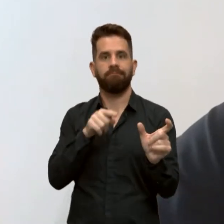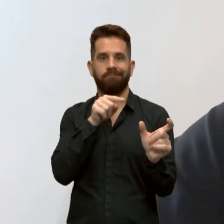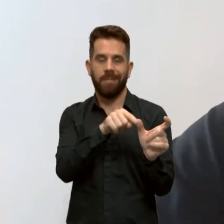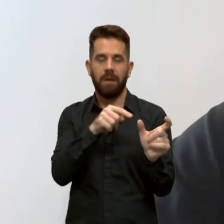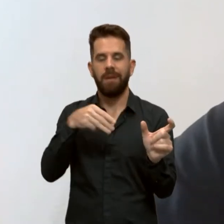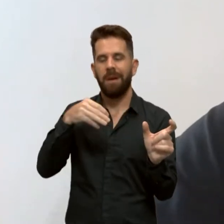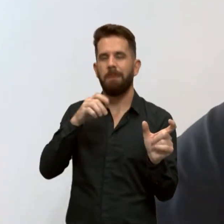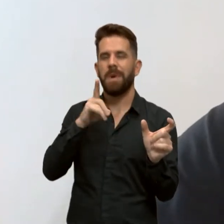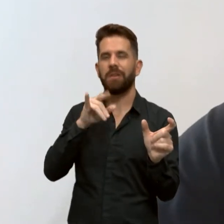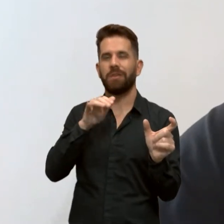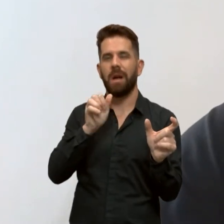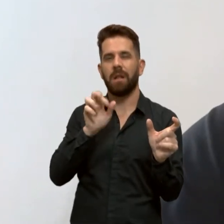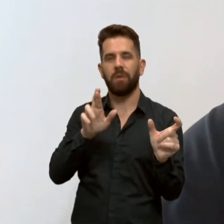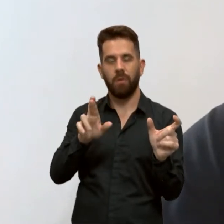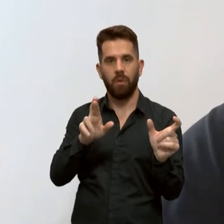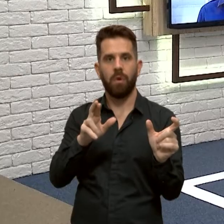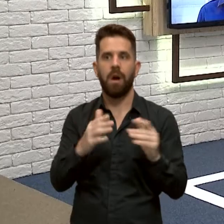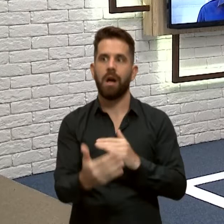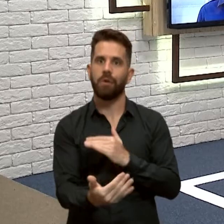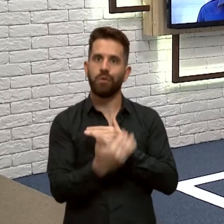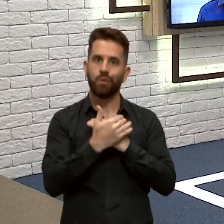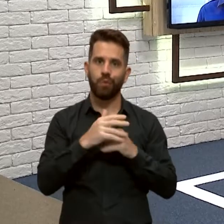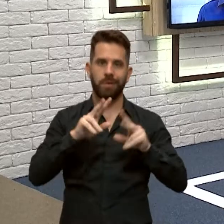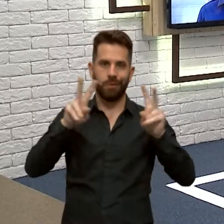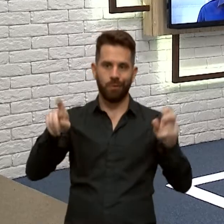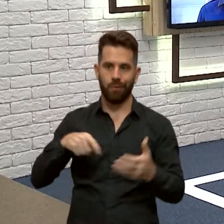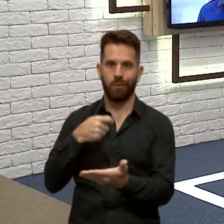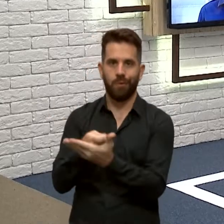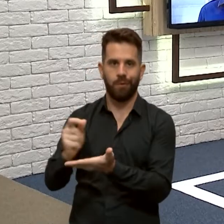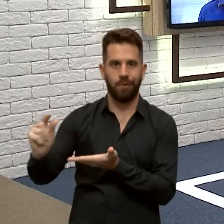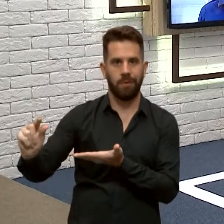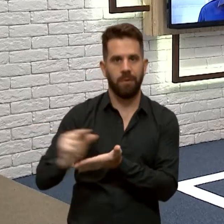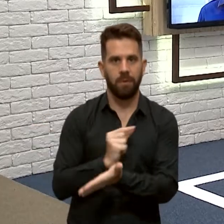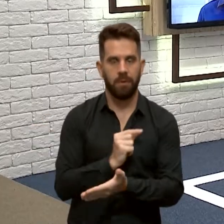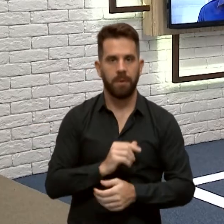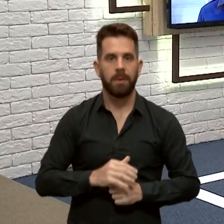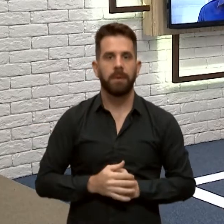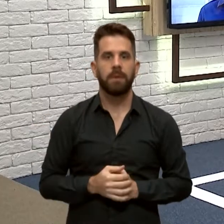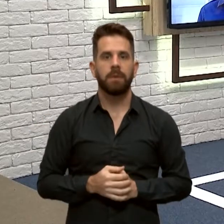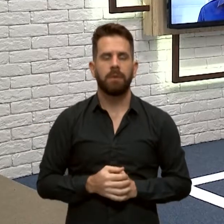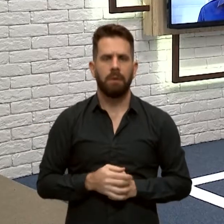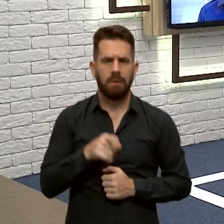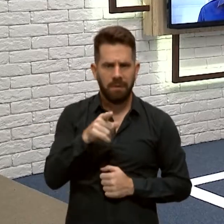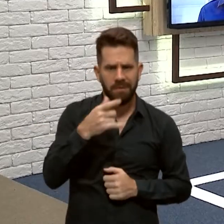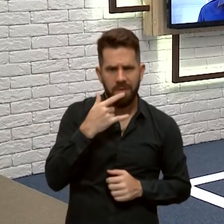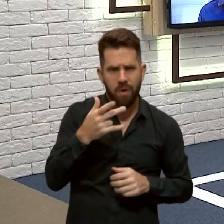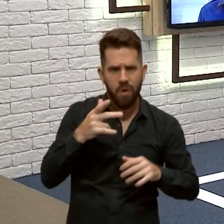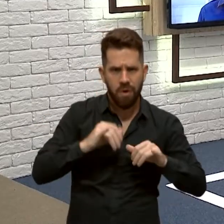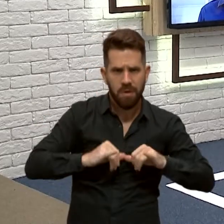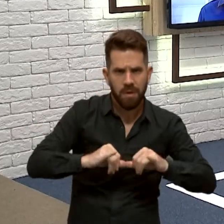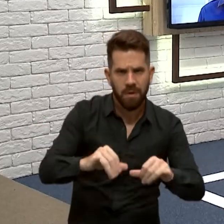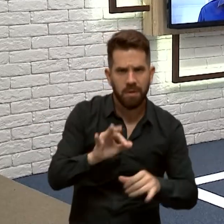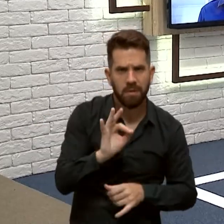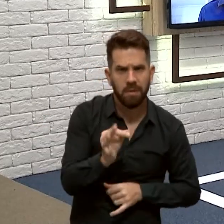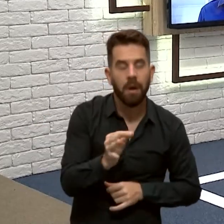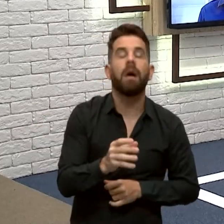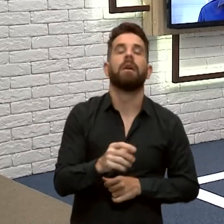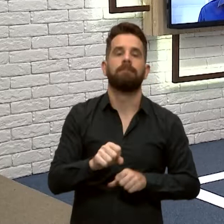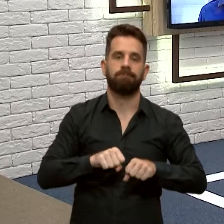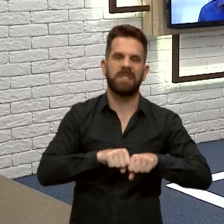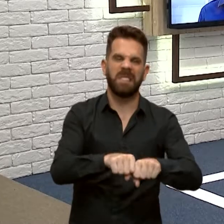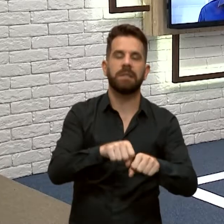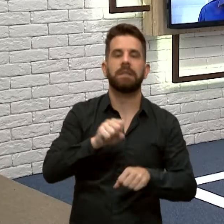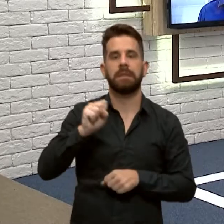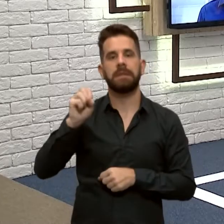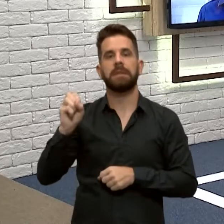nas variáveis de desempenho. Pelo que eu entendi, foi de um supermercado, né? Isso, foi de uma rede supermercadista do